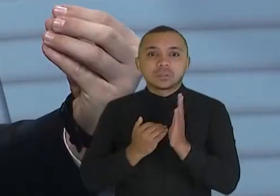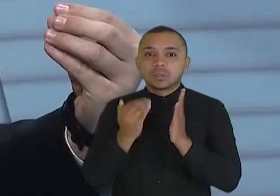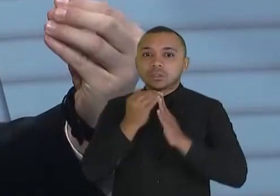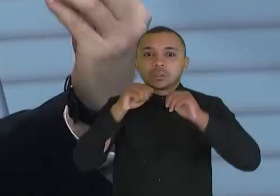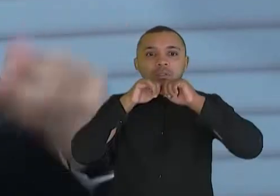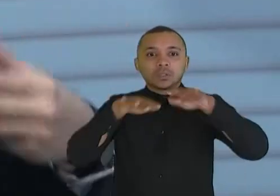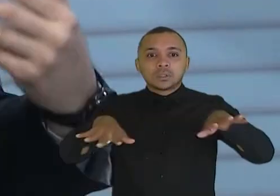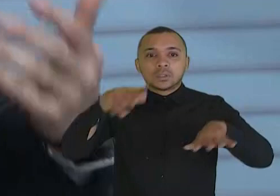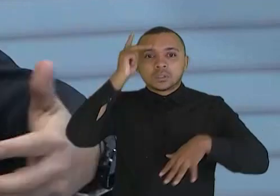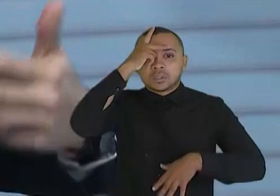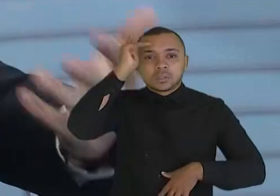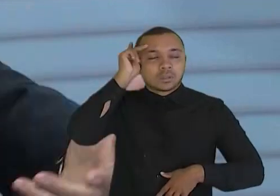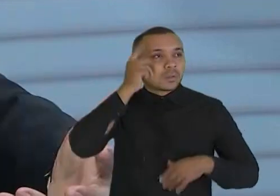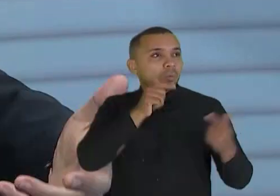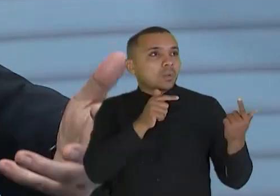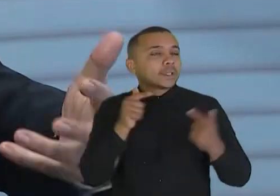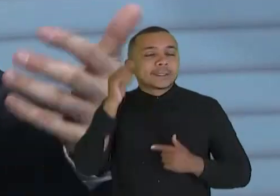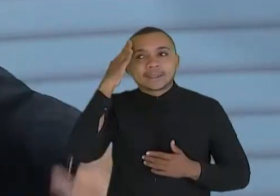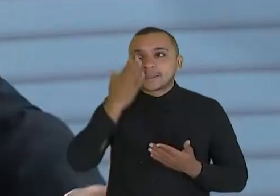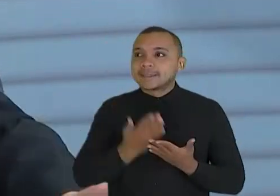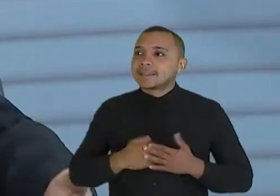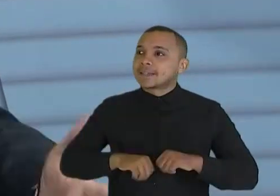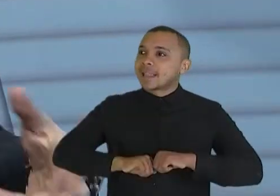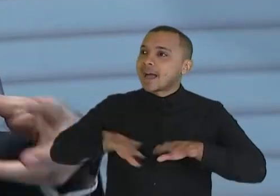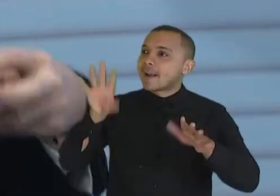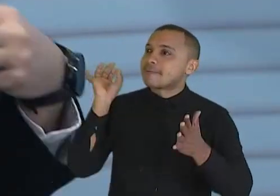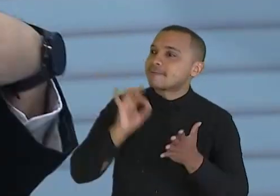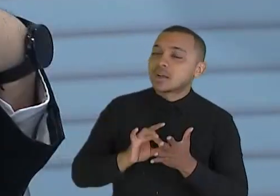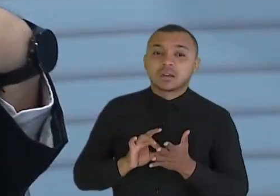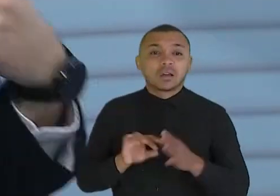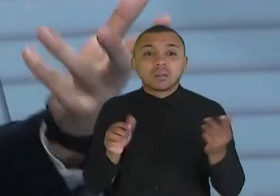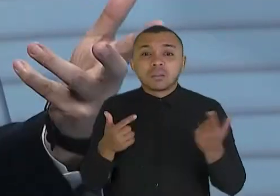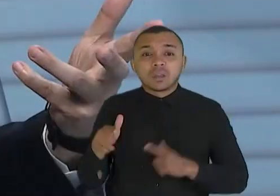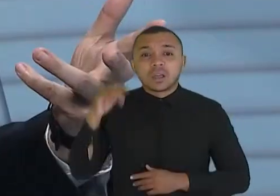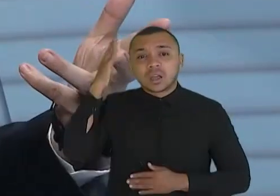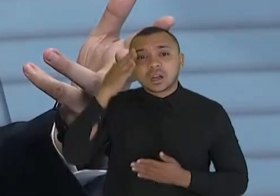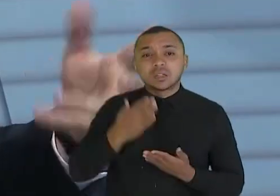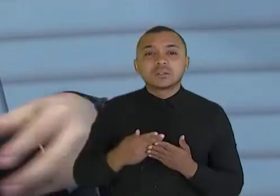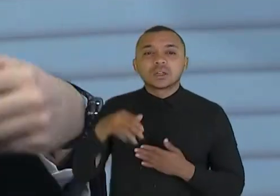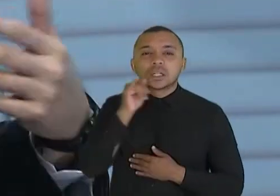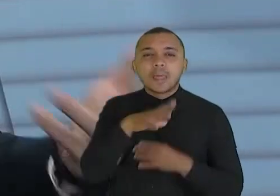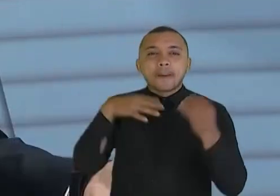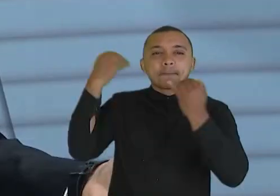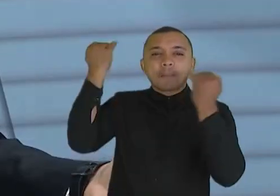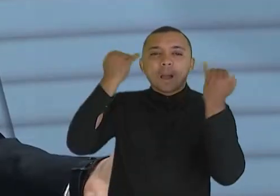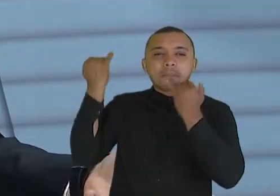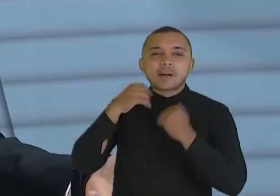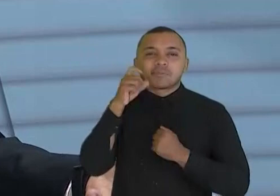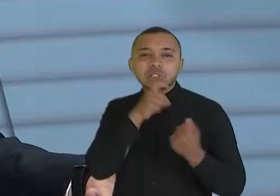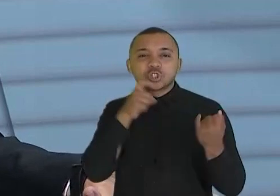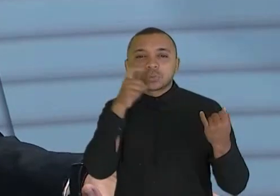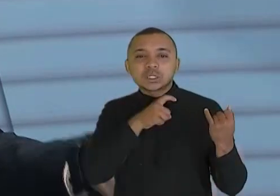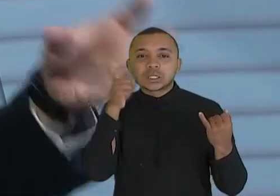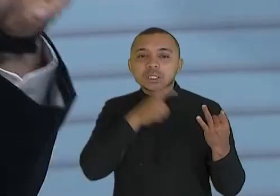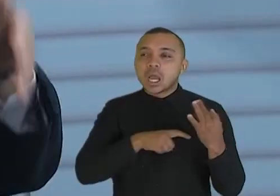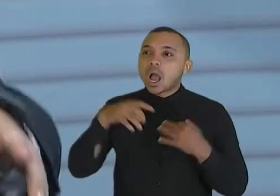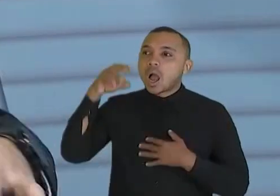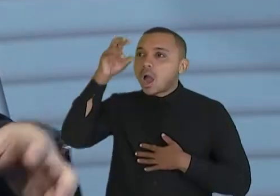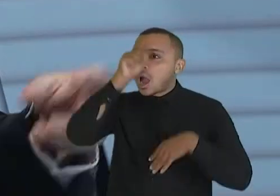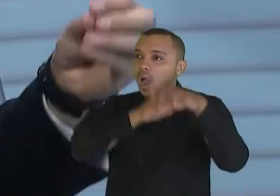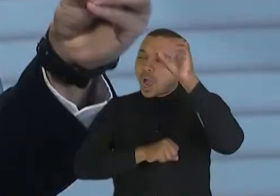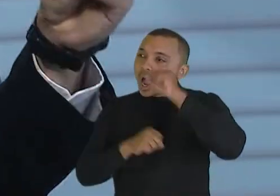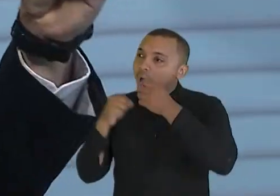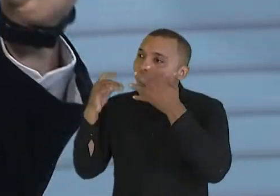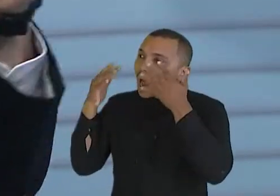pessoas não acreditam mais nas informações. Assim, se alimentam de informações falsas, né? E a